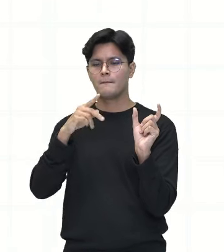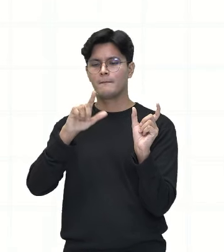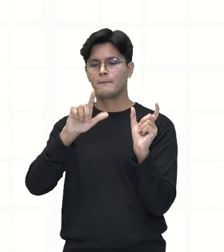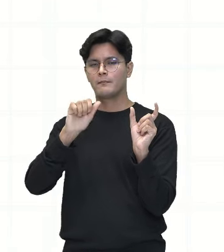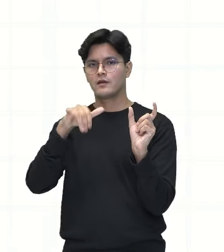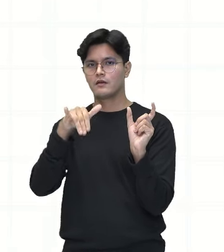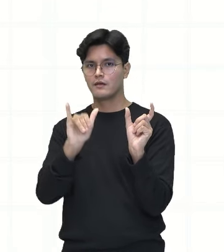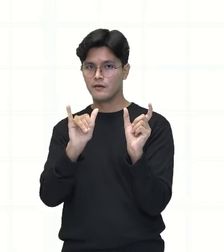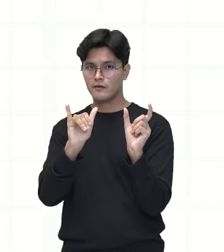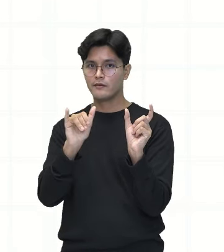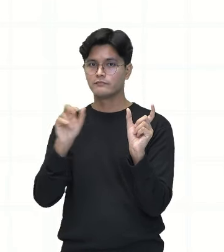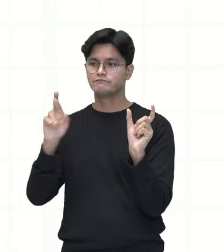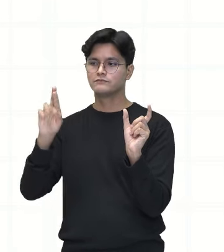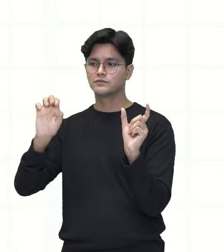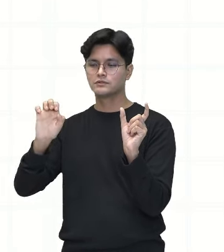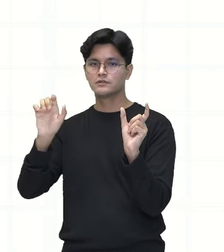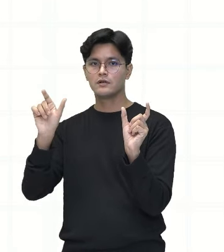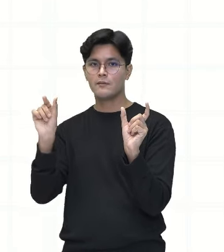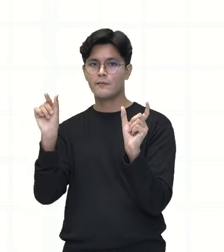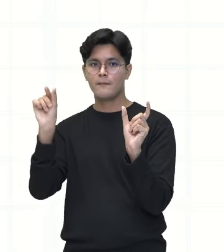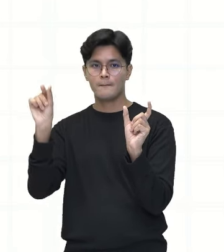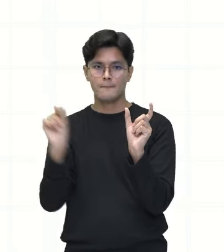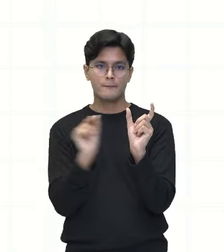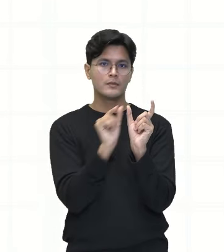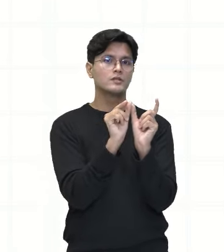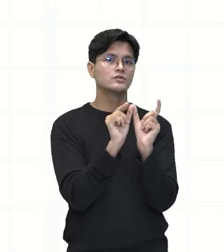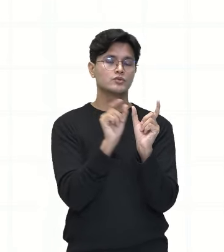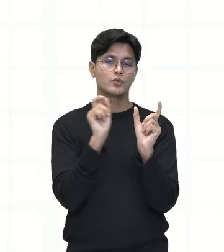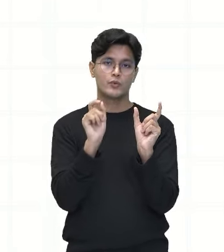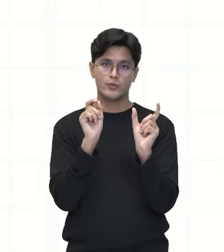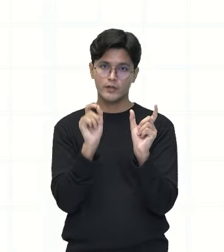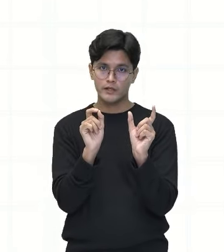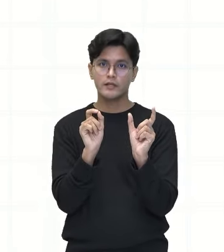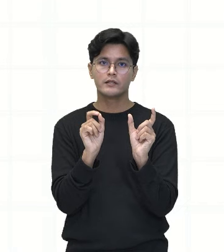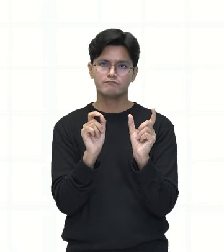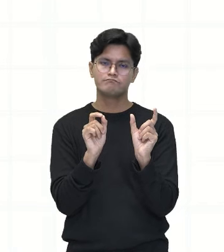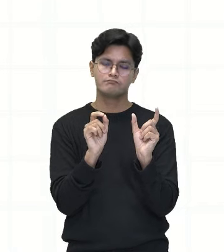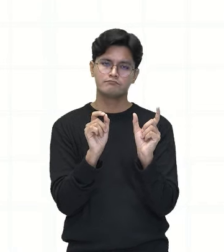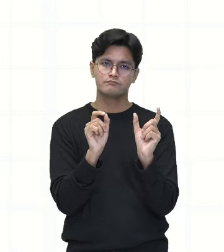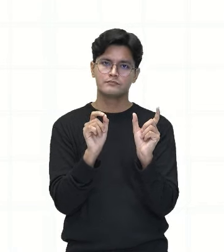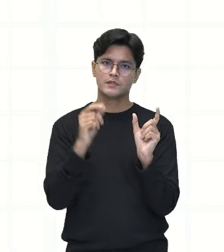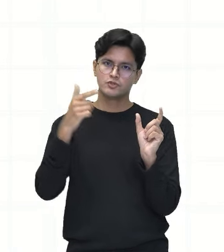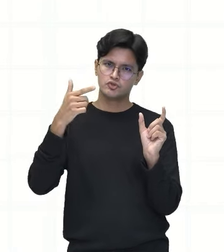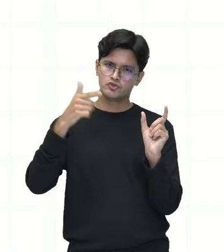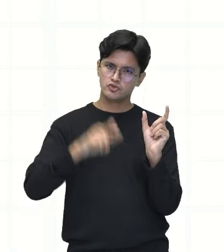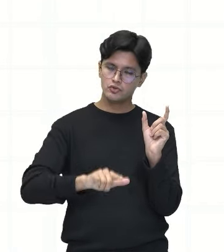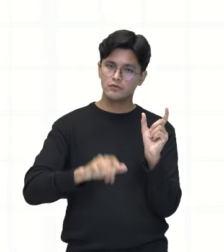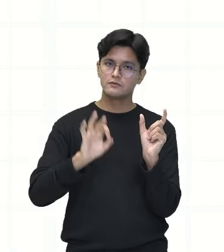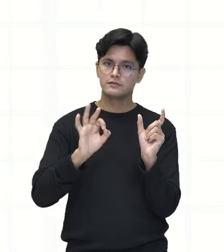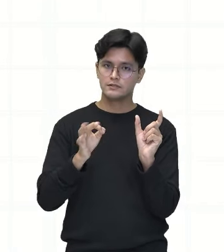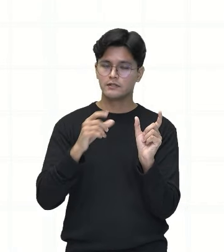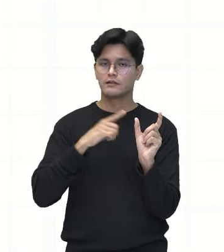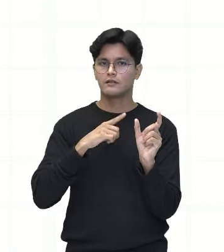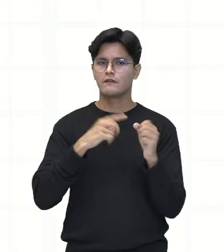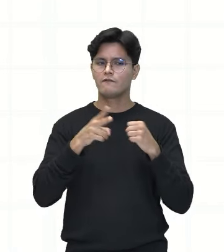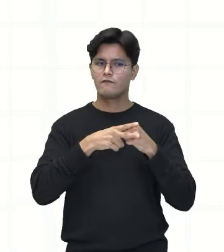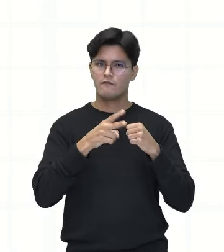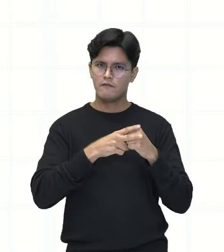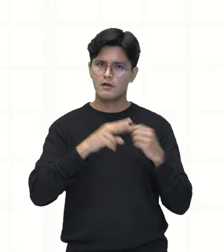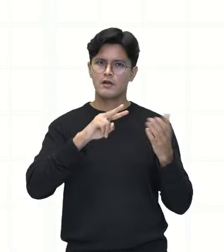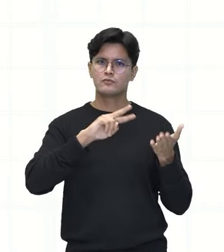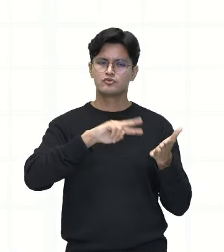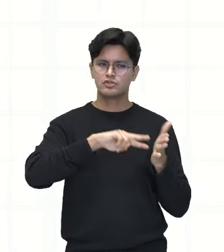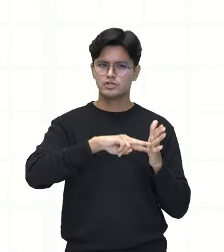agora é play, que você sabe que significa tocar, não é? Jogar, é um verbo bem variado, né? Tocar, brincar,